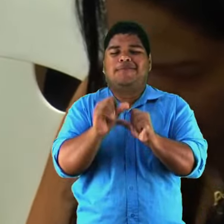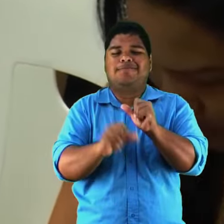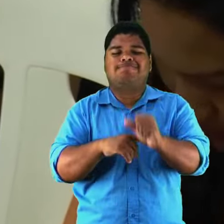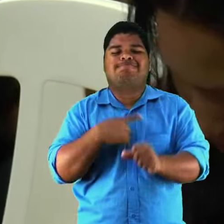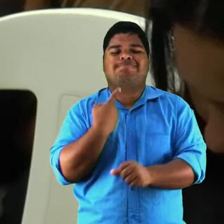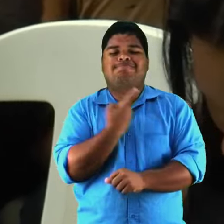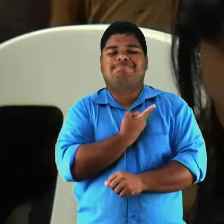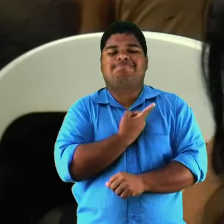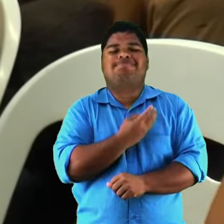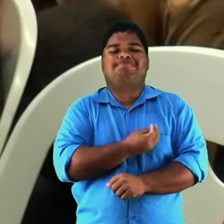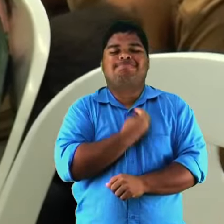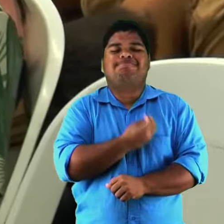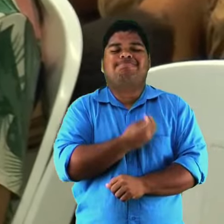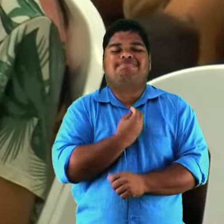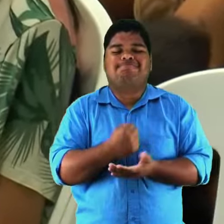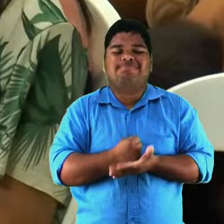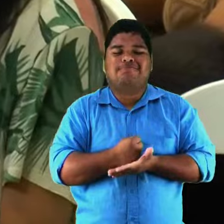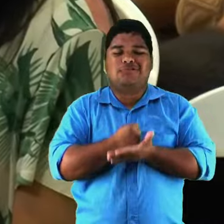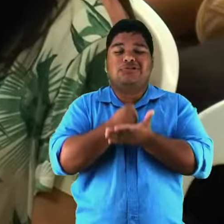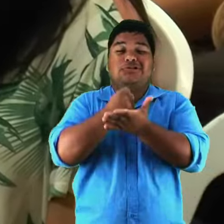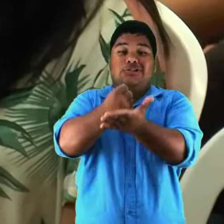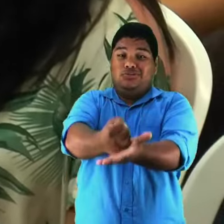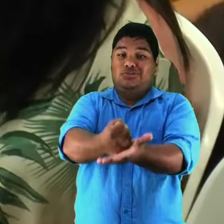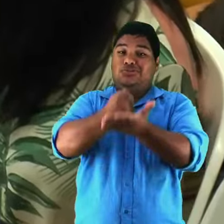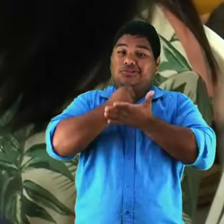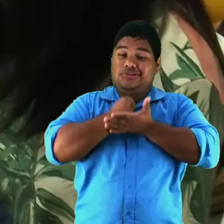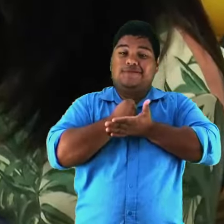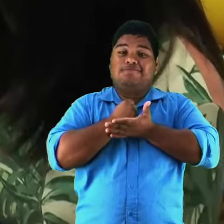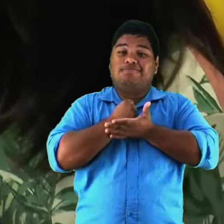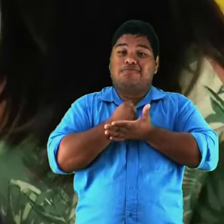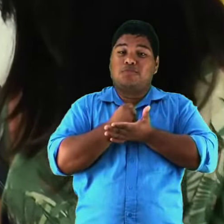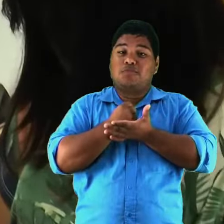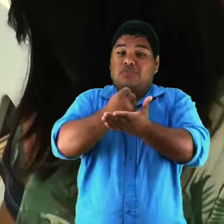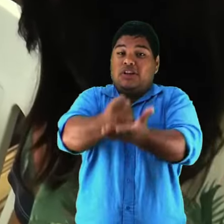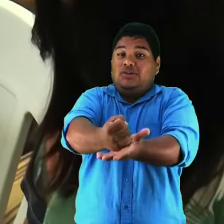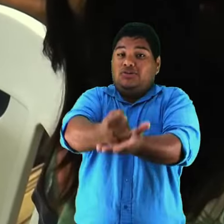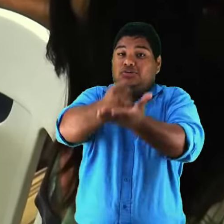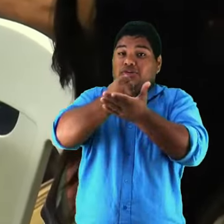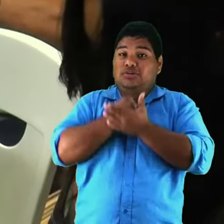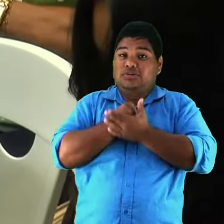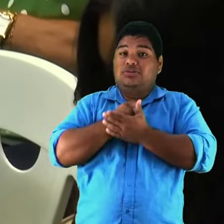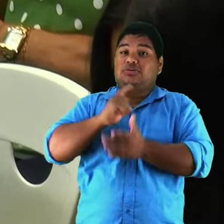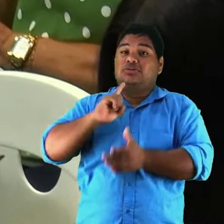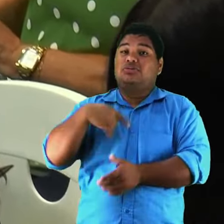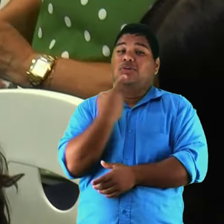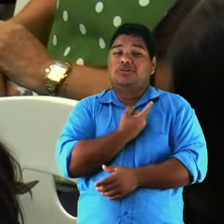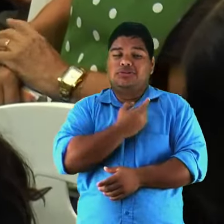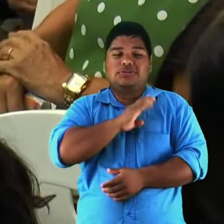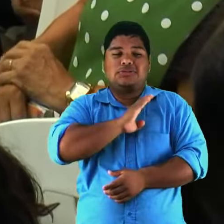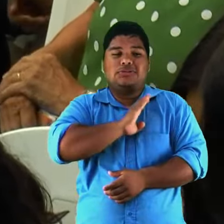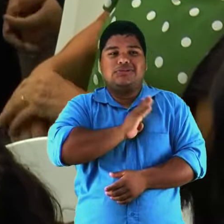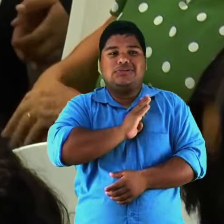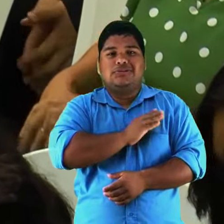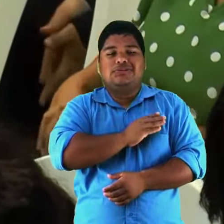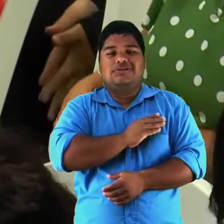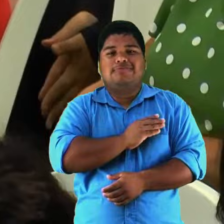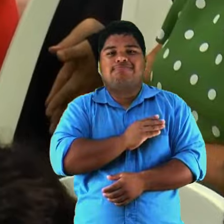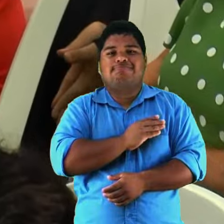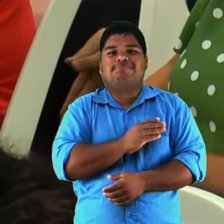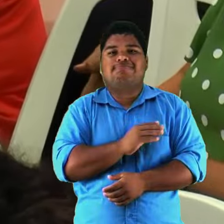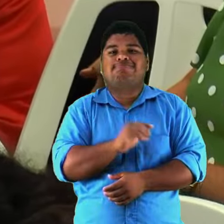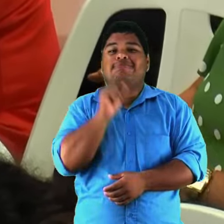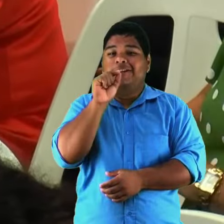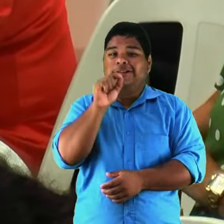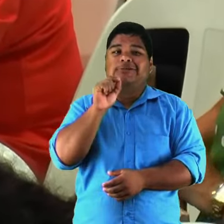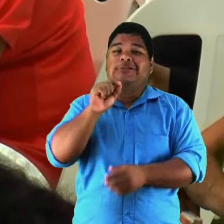vidas. Ajuda-nos. Ajuda-nos a colocar os nossos corações naquilo que é